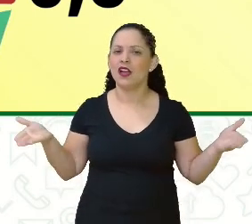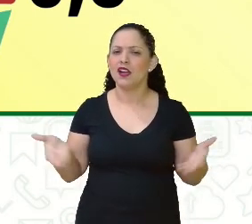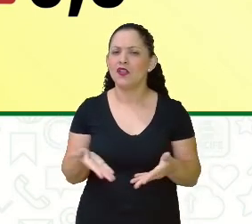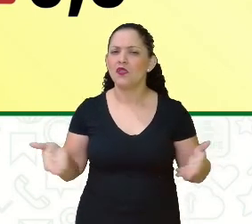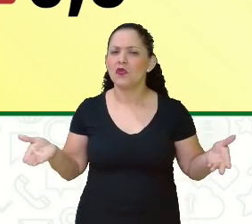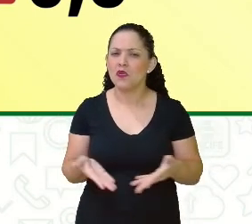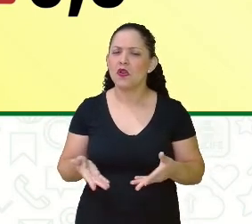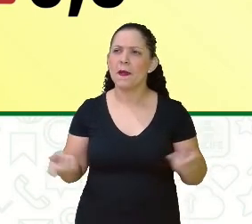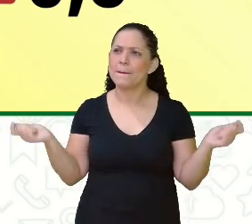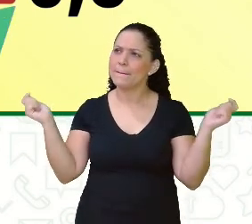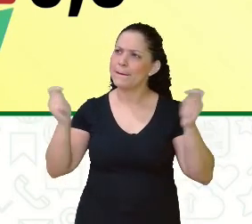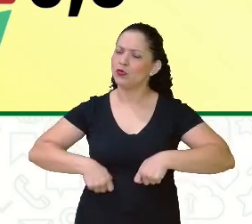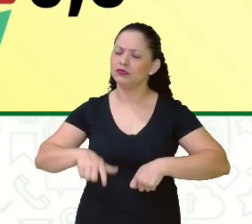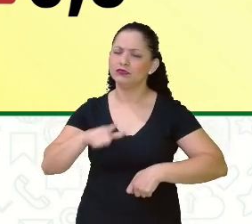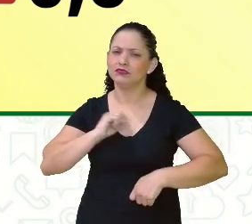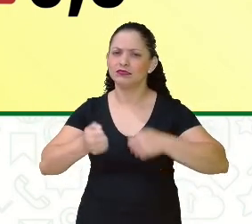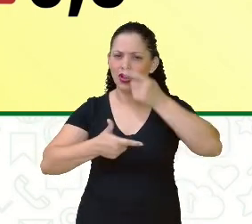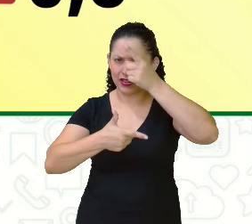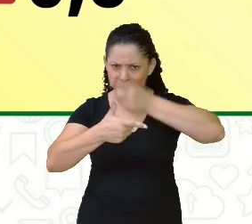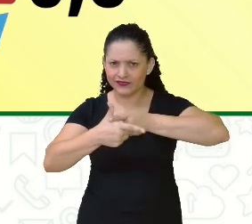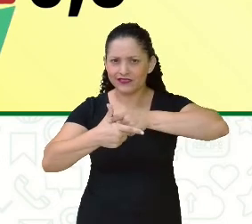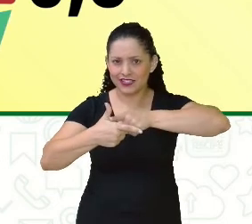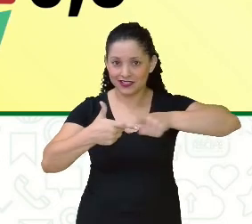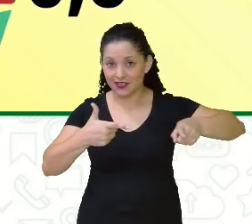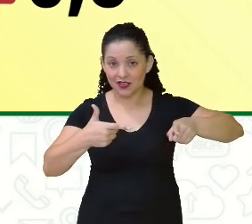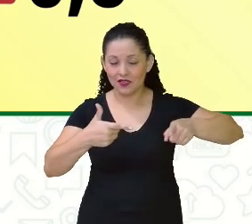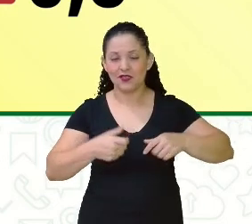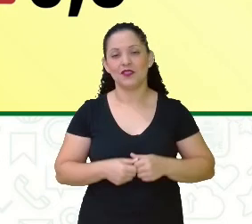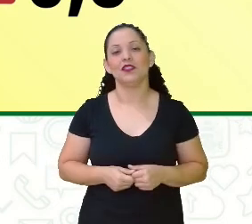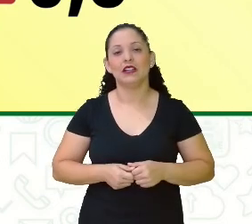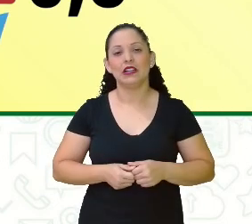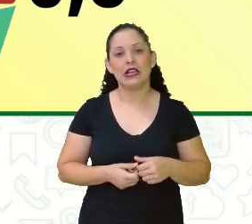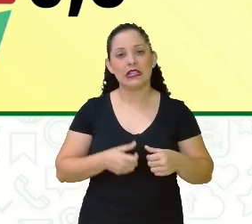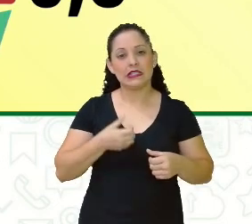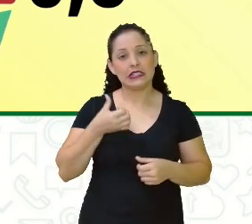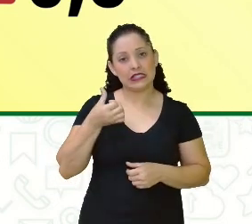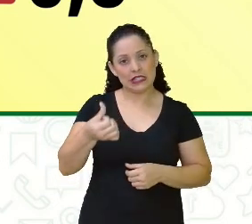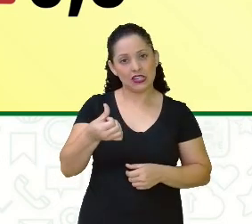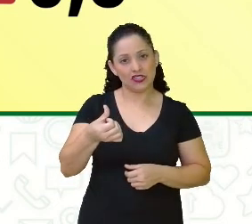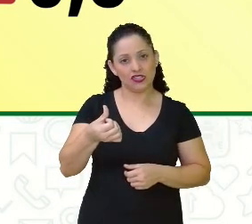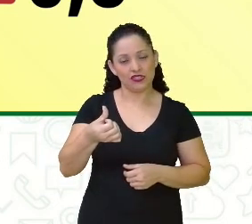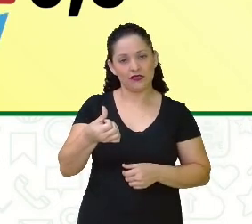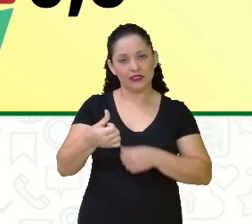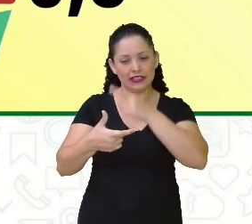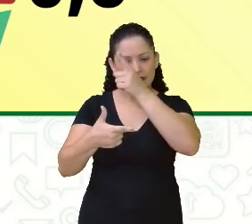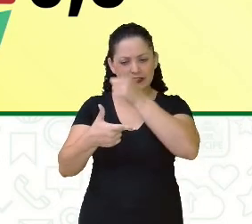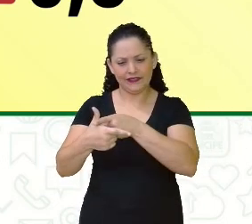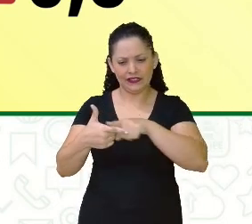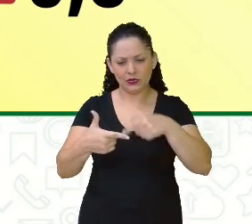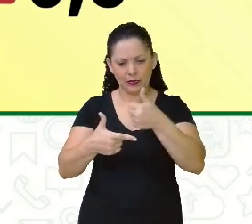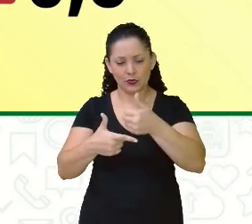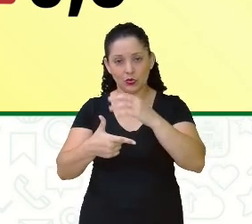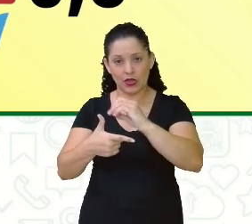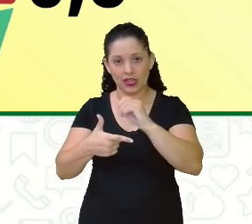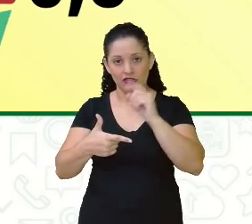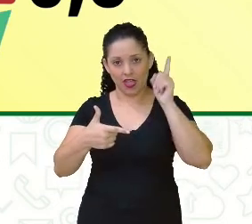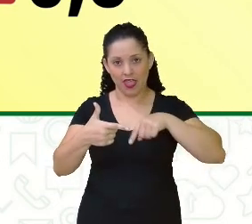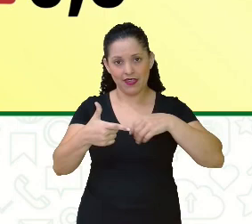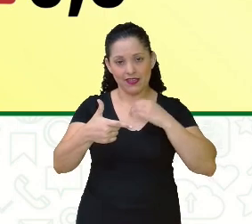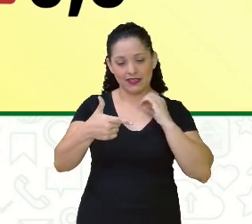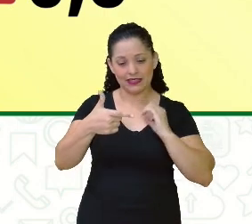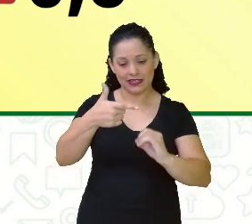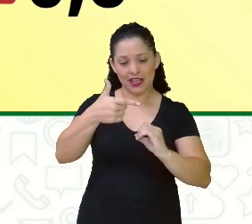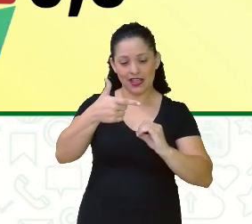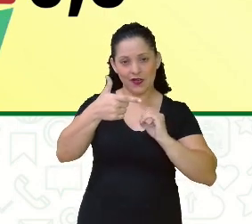eu posso fazer uma divisão aí, né? 6 dividido por 10 vai me dar 0,6,